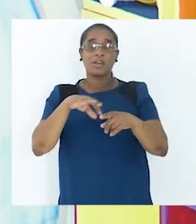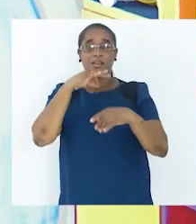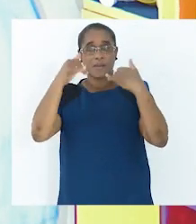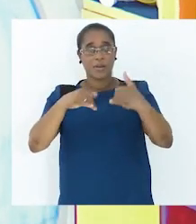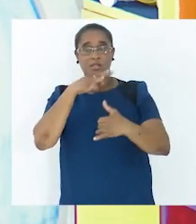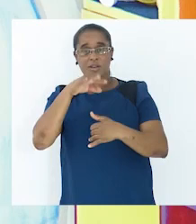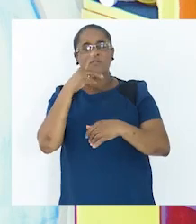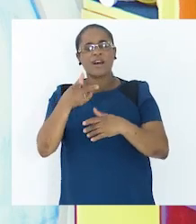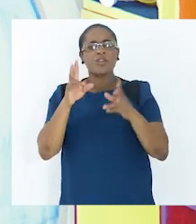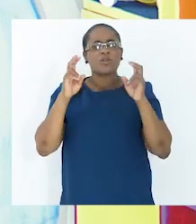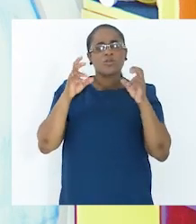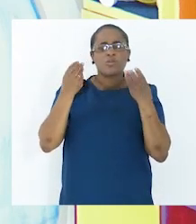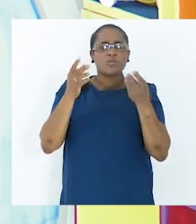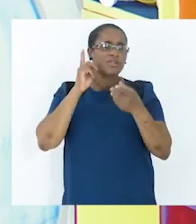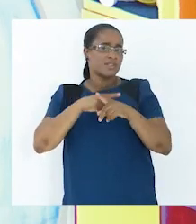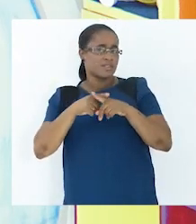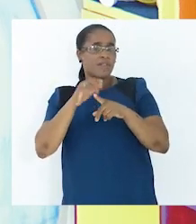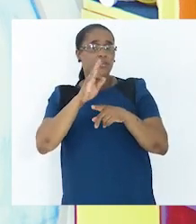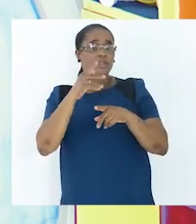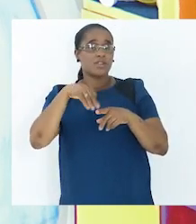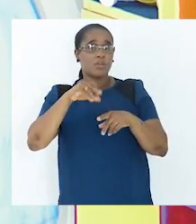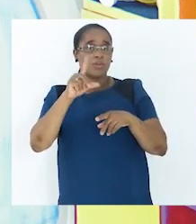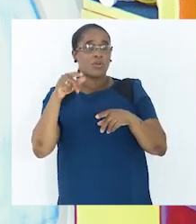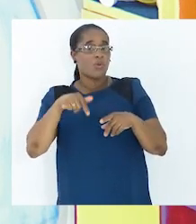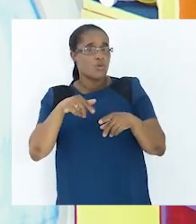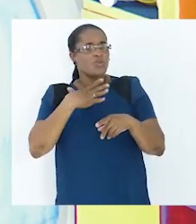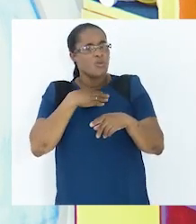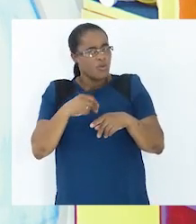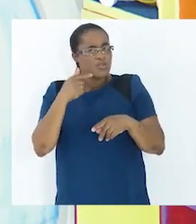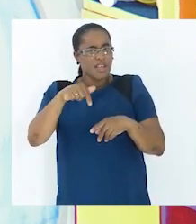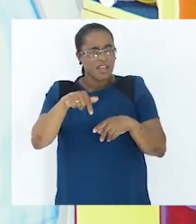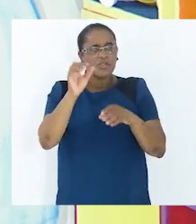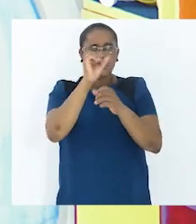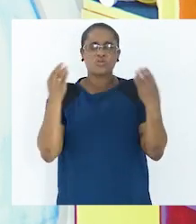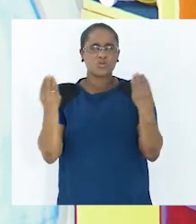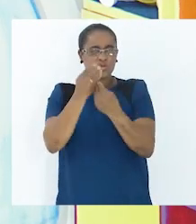muito interessante, que é a fatorização de polinómios. Foi um gosto ter estado convosco.